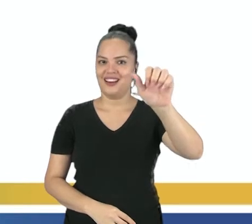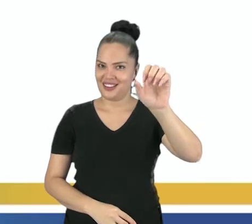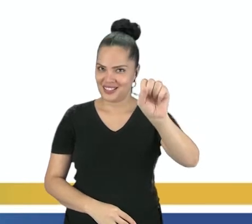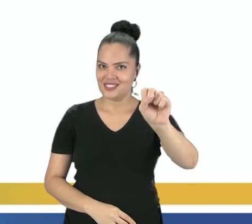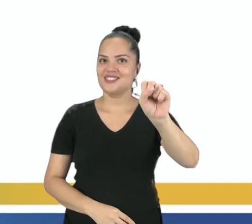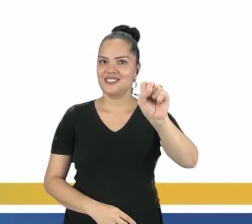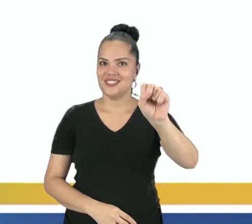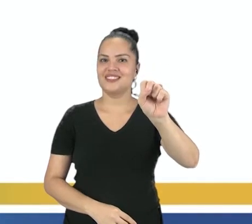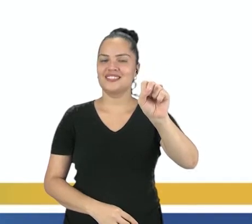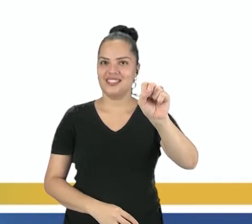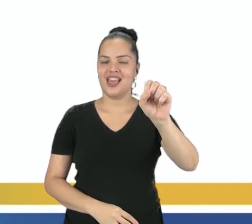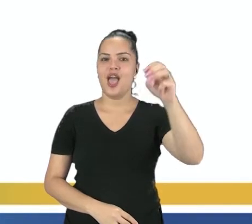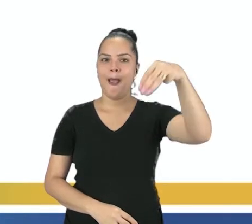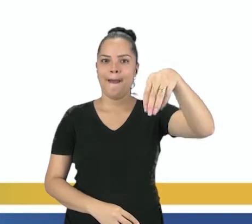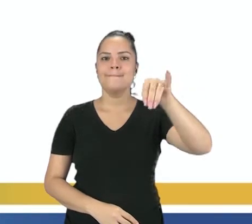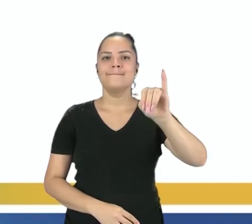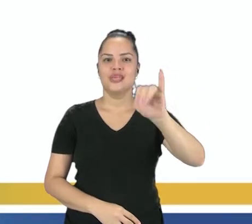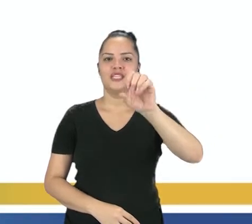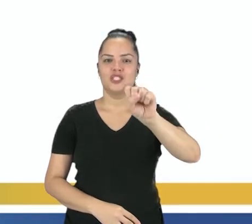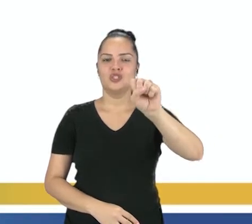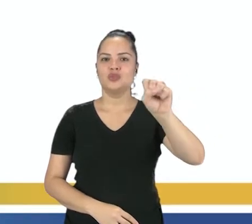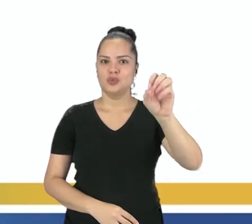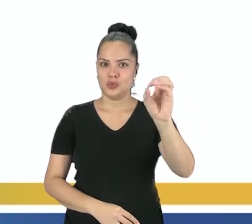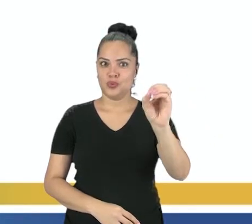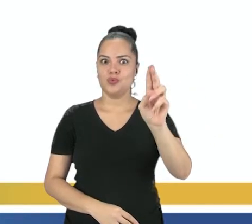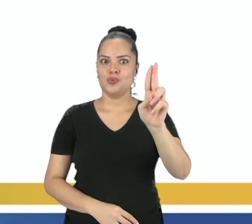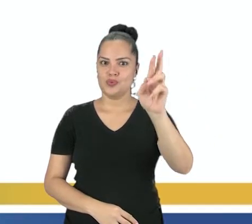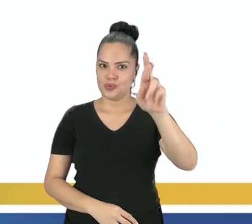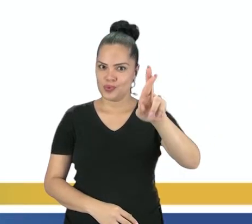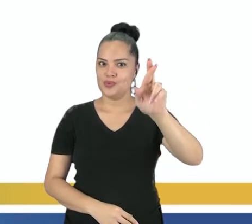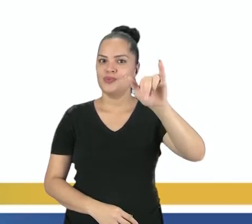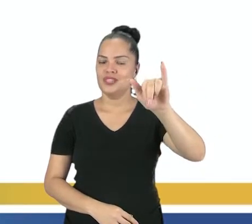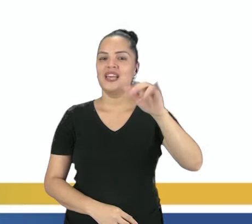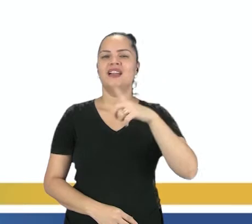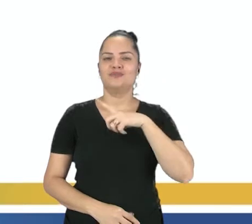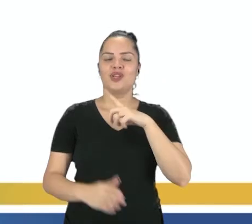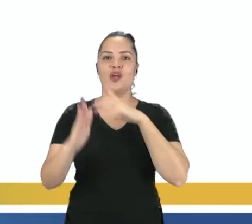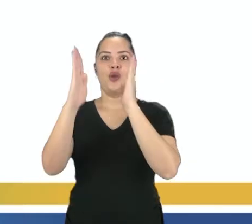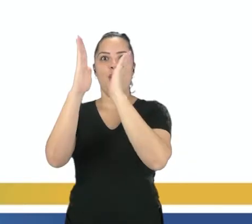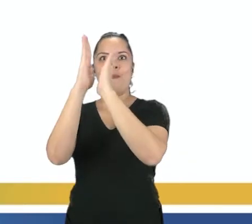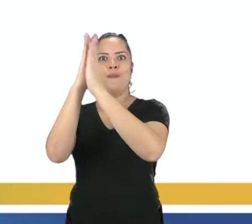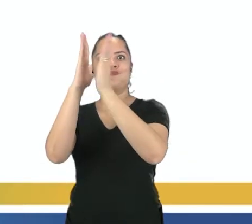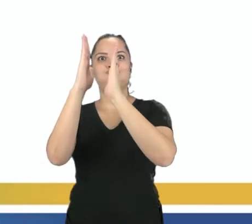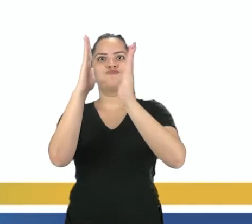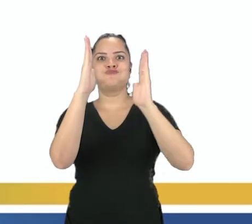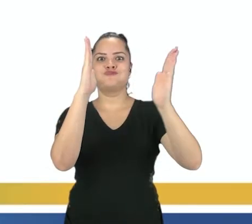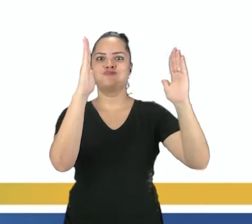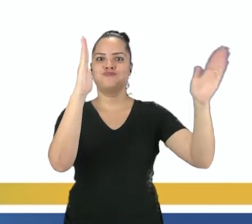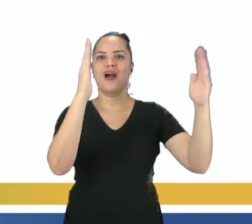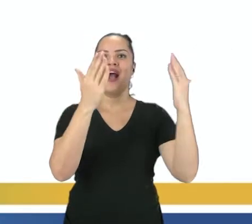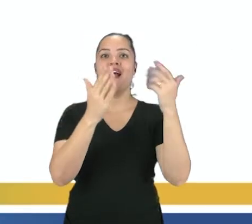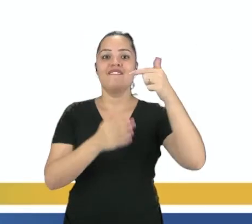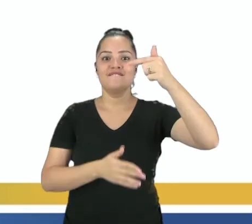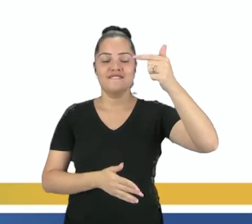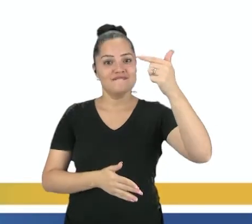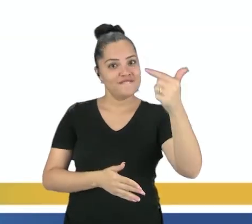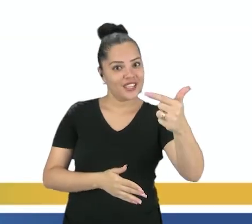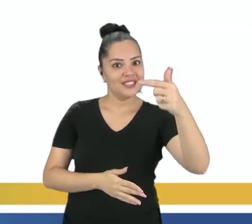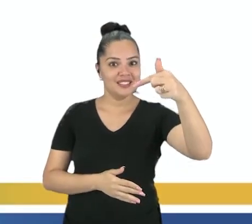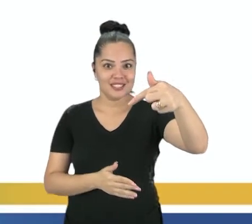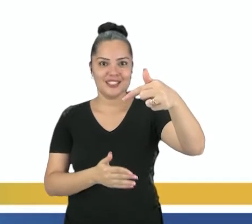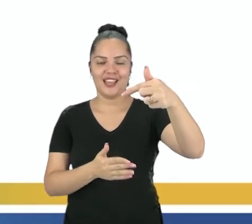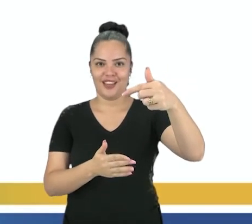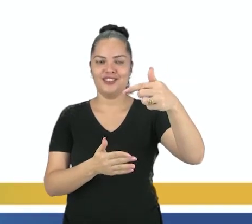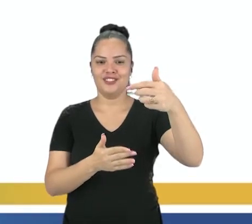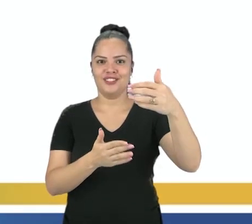no centro do país. É formado por 22 livros gigantes de 7 metros por 3, tá?